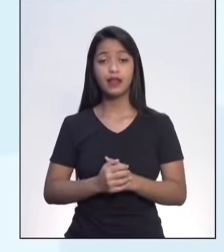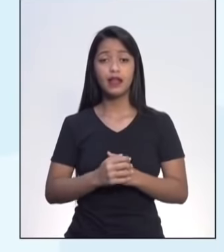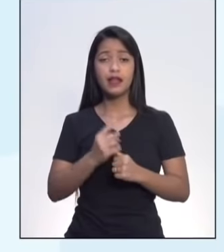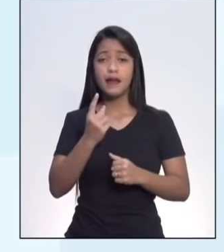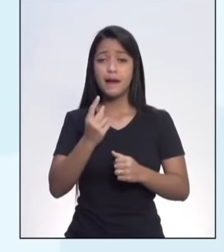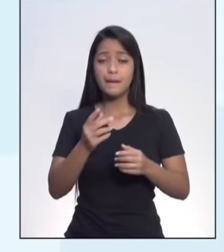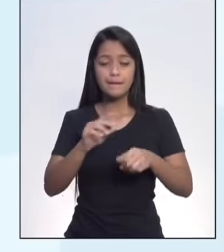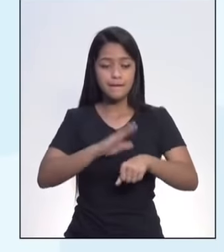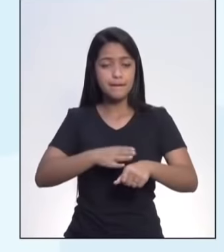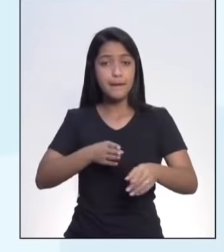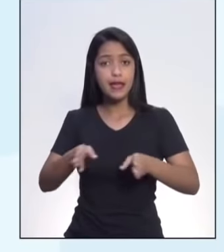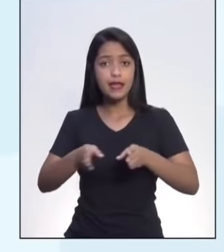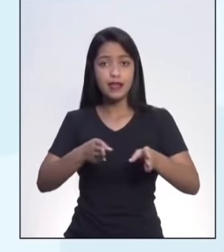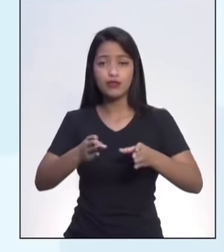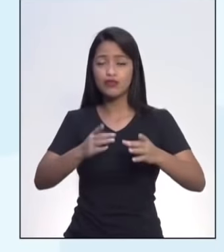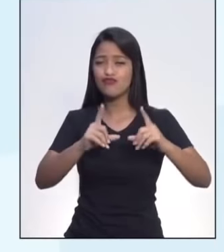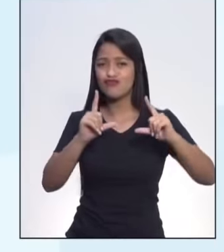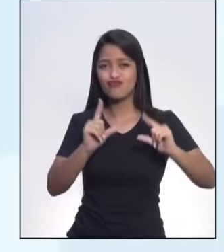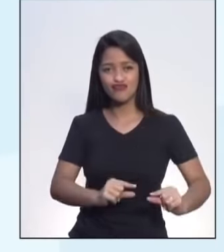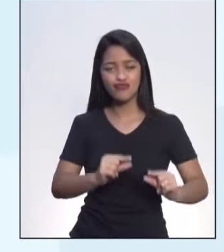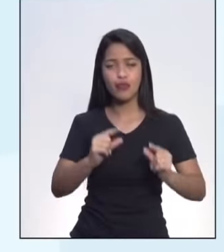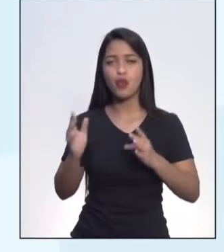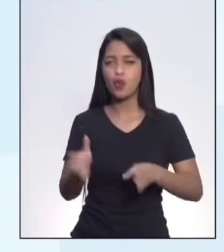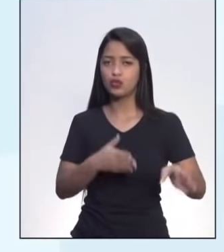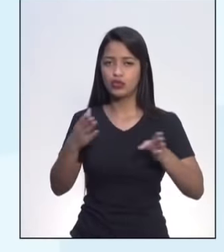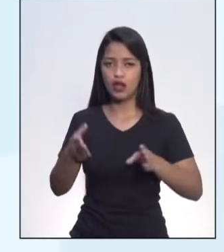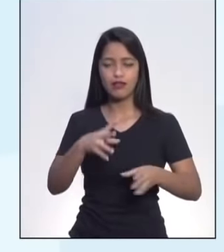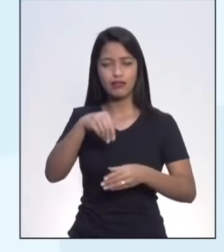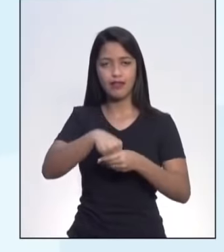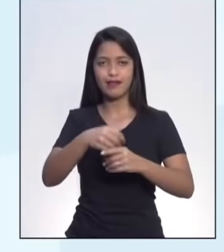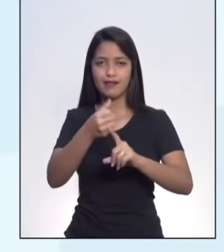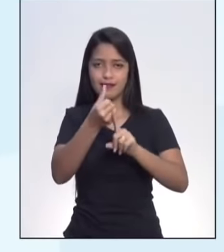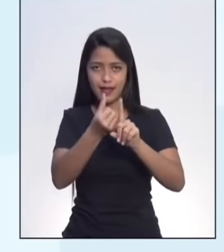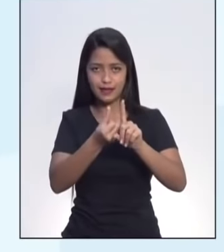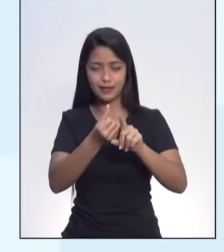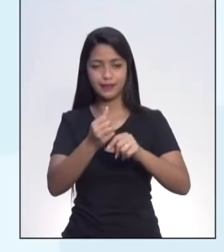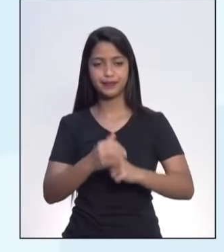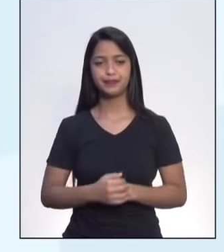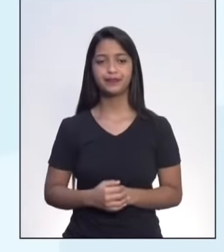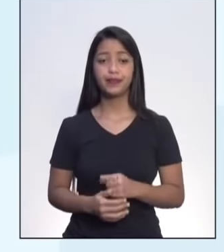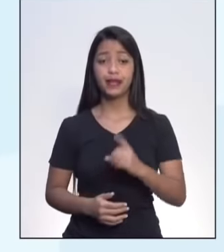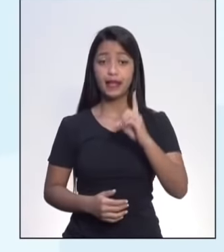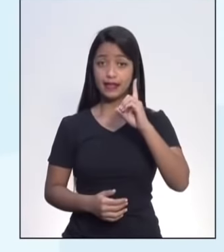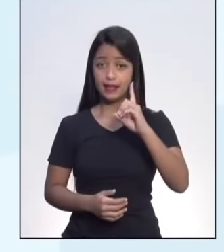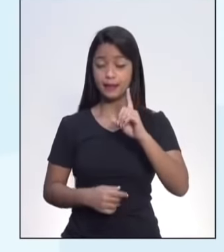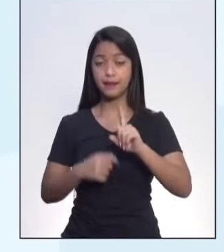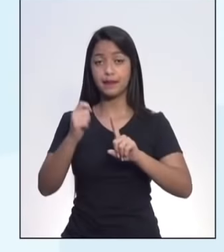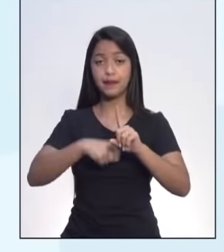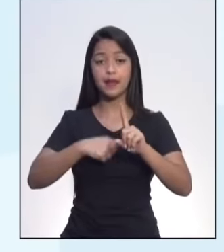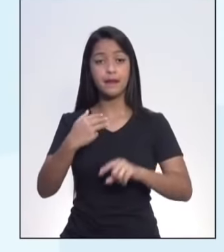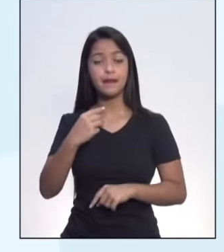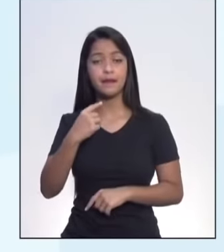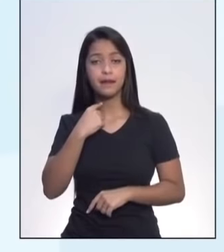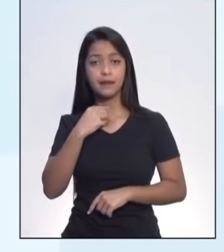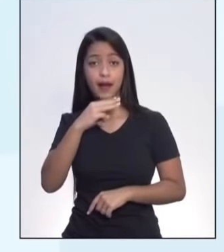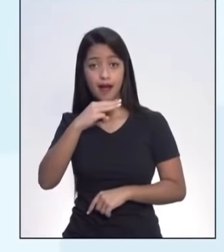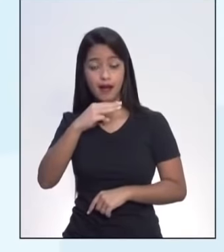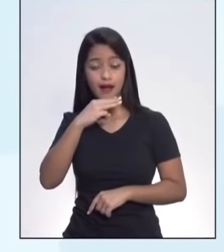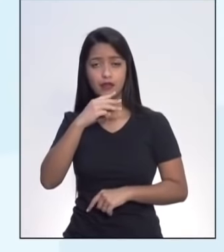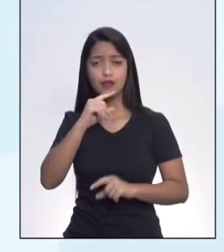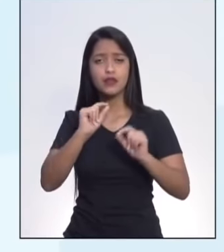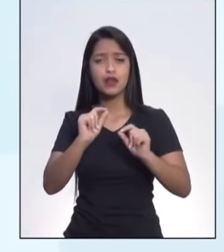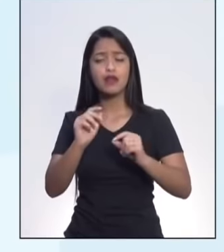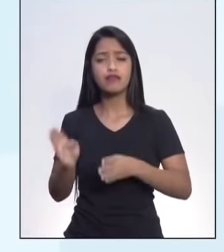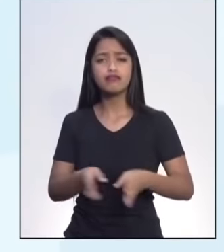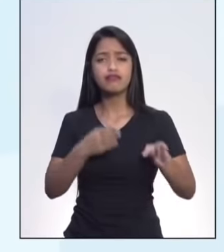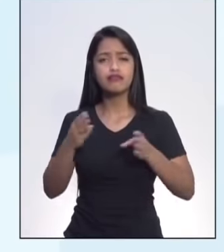no semestre. Tá, ok? E na letra D, no mês de março, houve uma queda acentuada na produção, queda percentual.